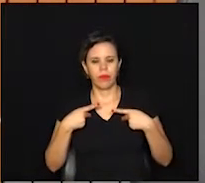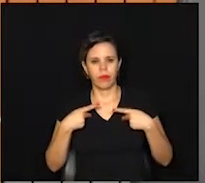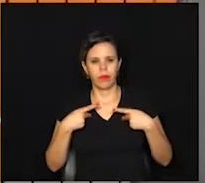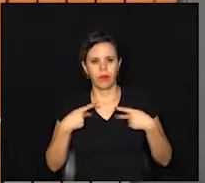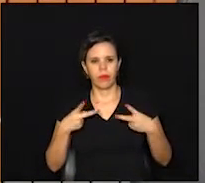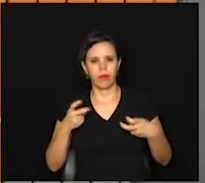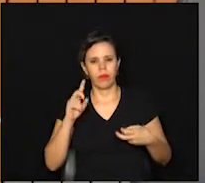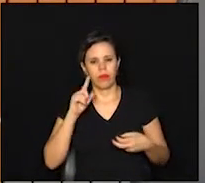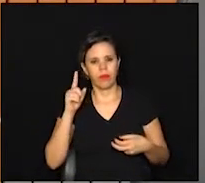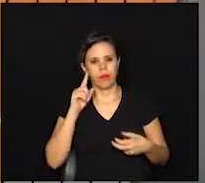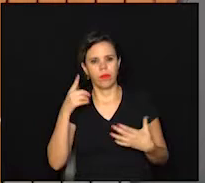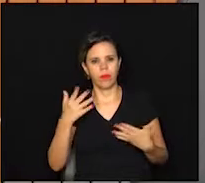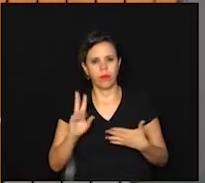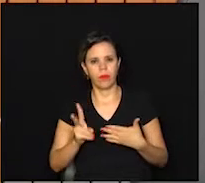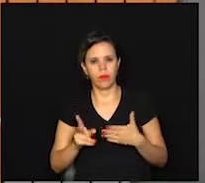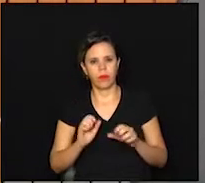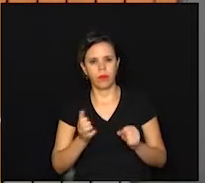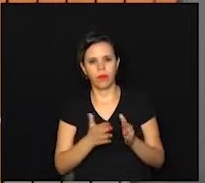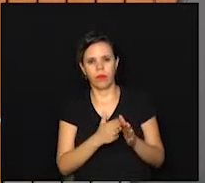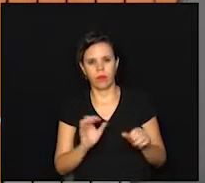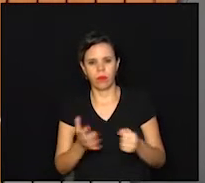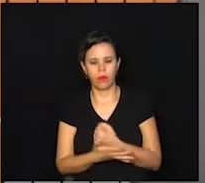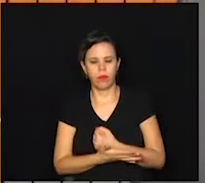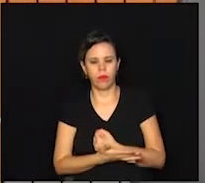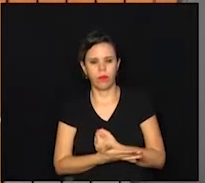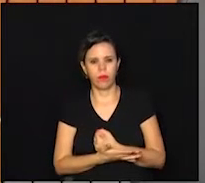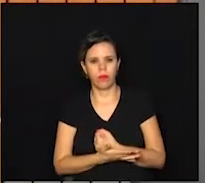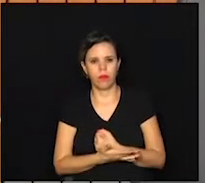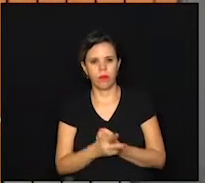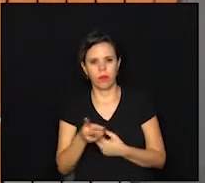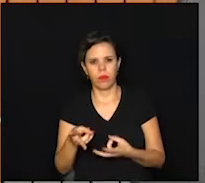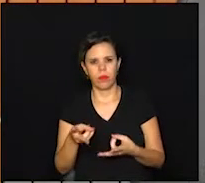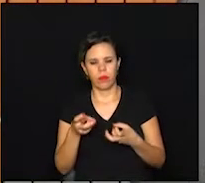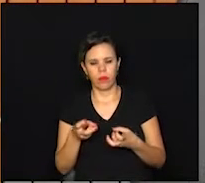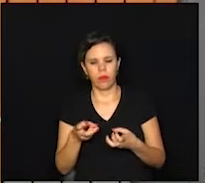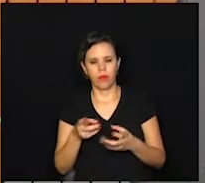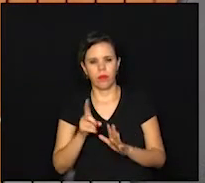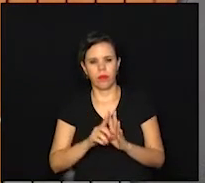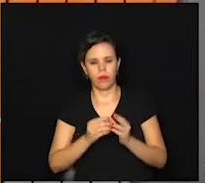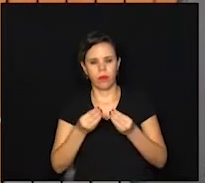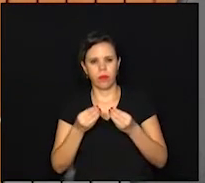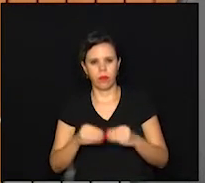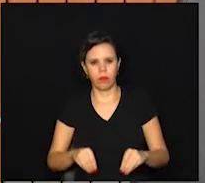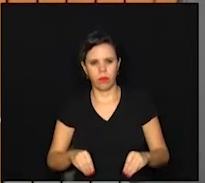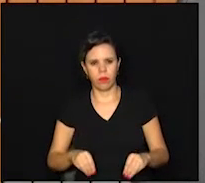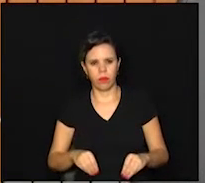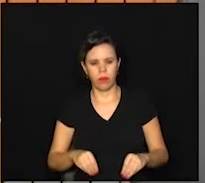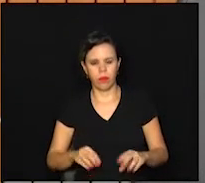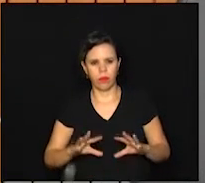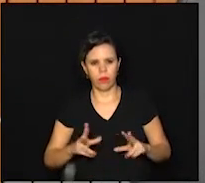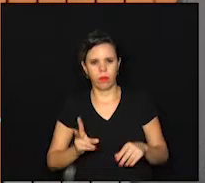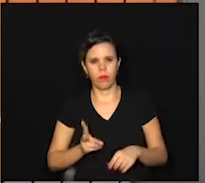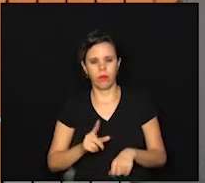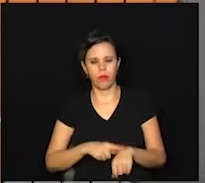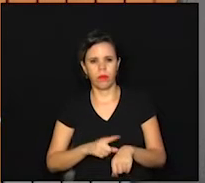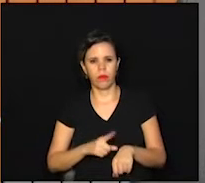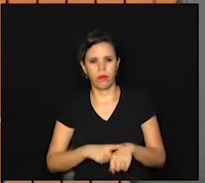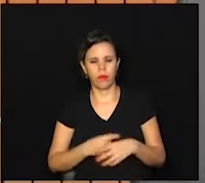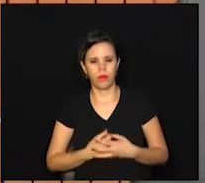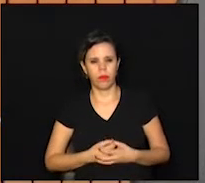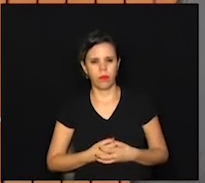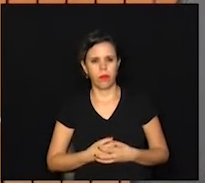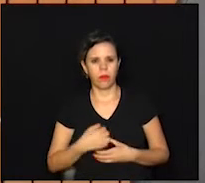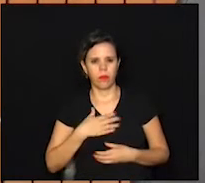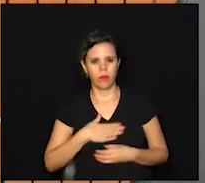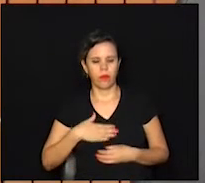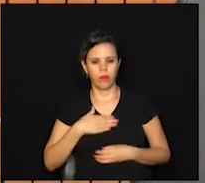dias, ainda mais nesse momento de pandemia que a gente está vendo nossos direitos serem violados a todo momento.